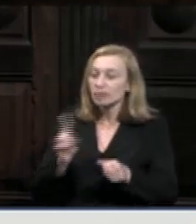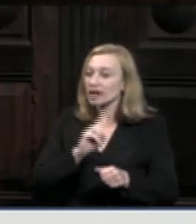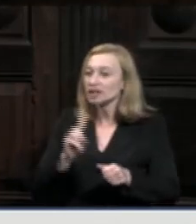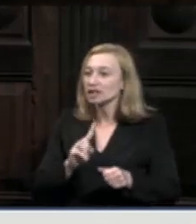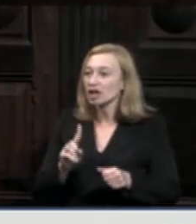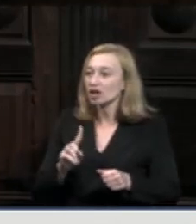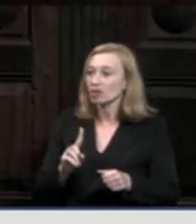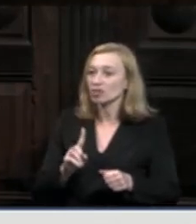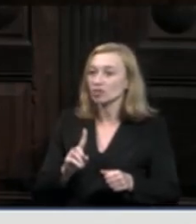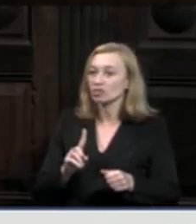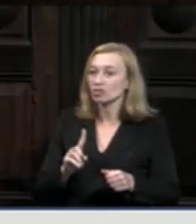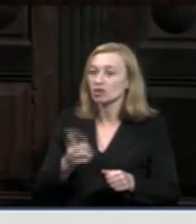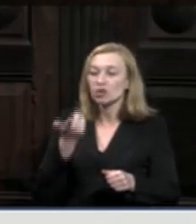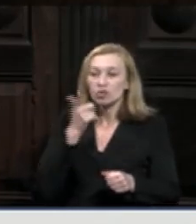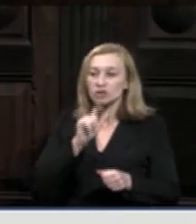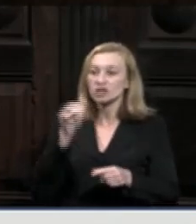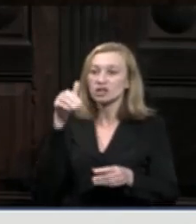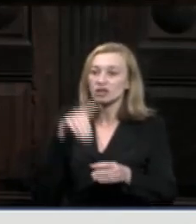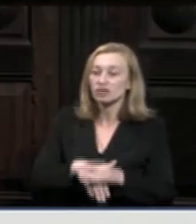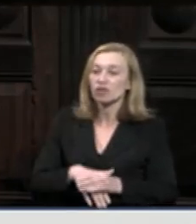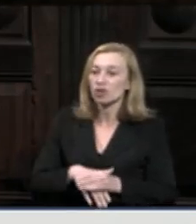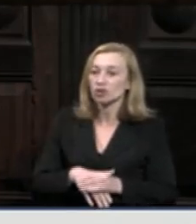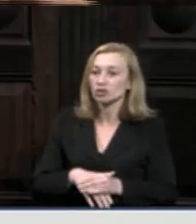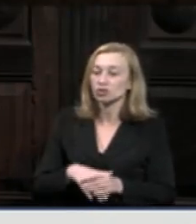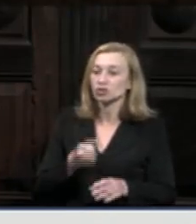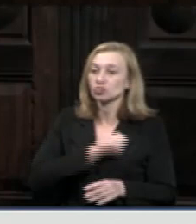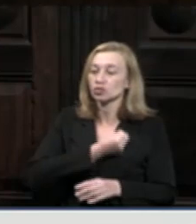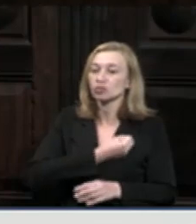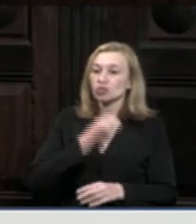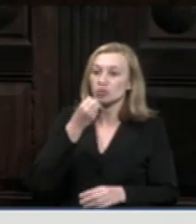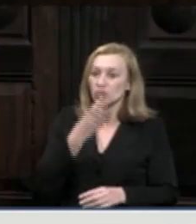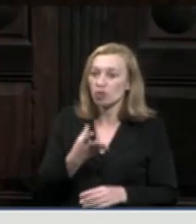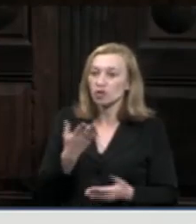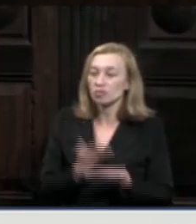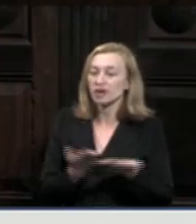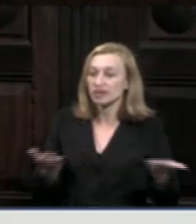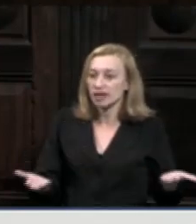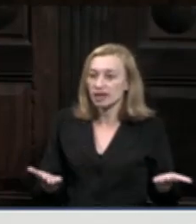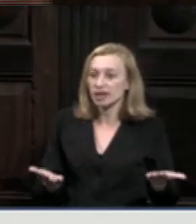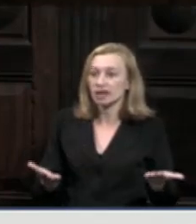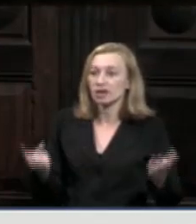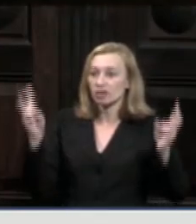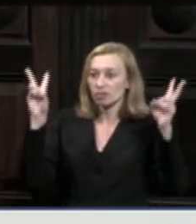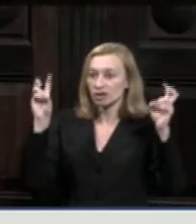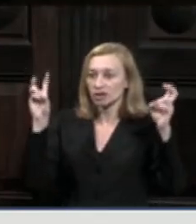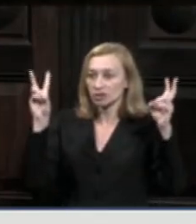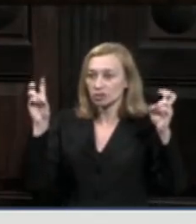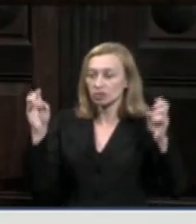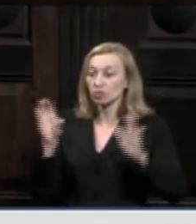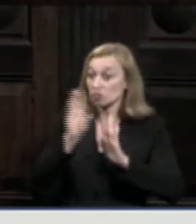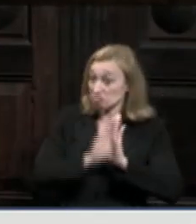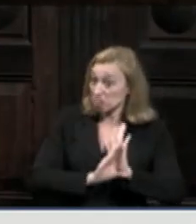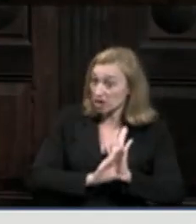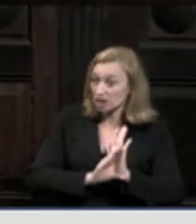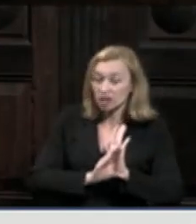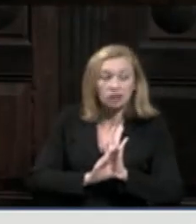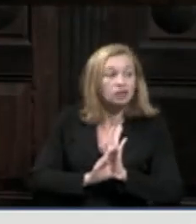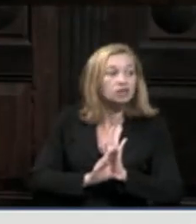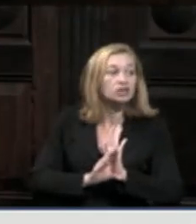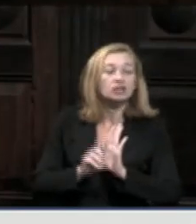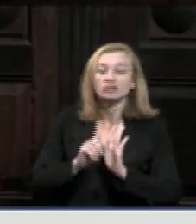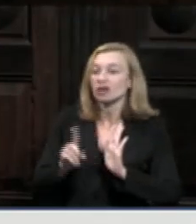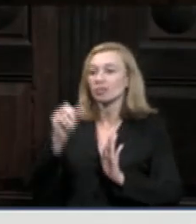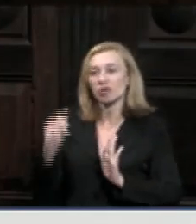aqui em plenário, fez com que realmente a matéria, uma emenda, não